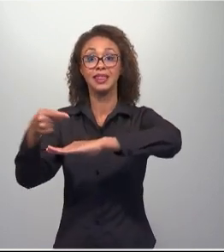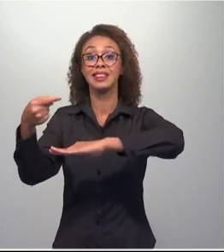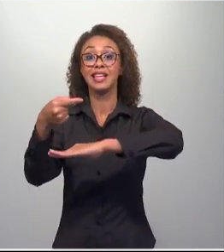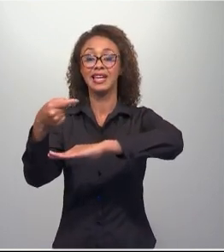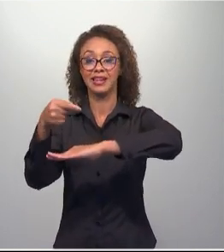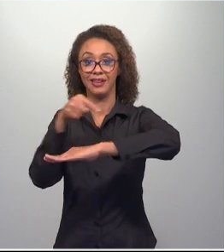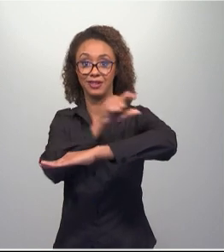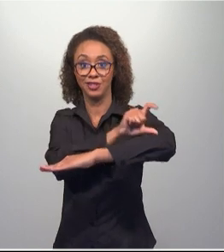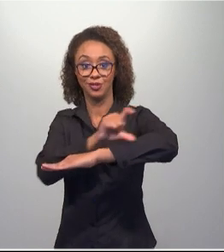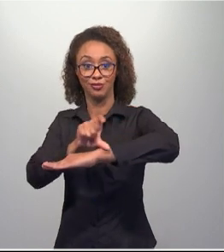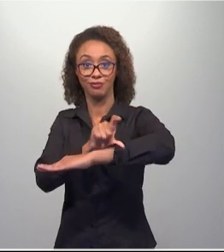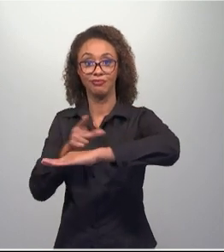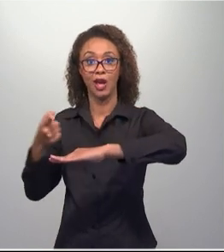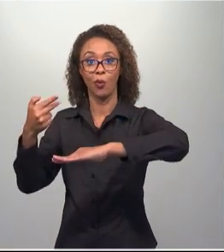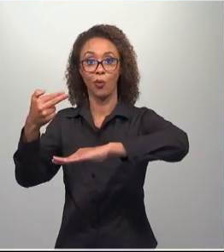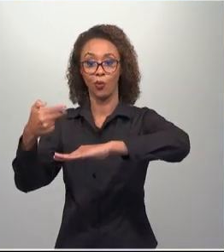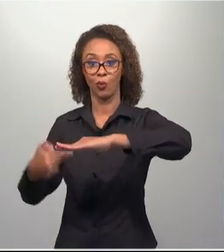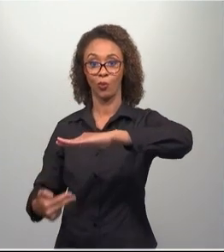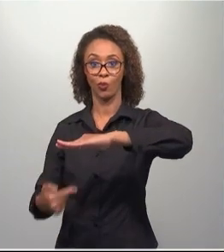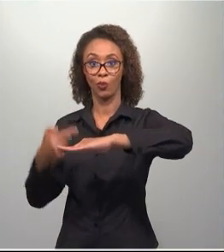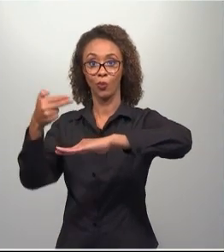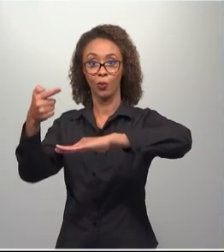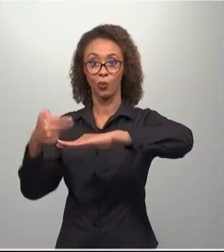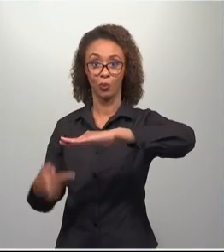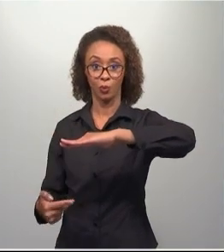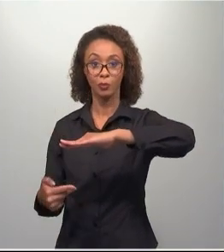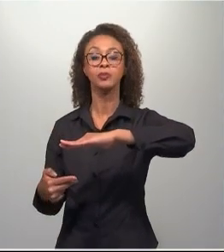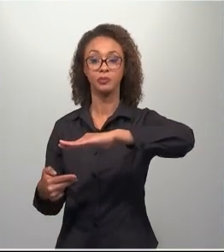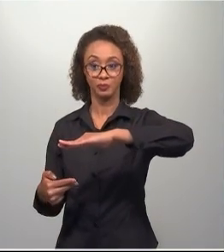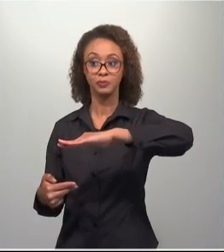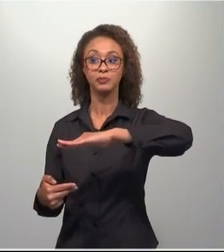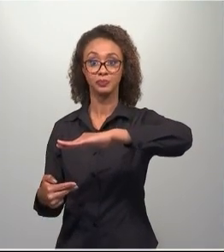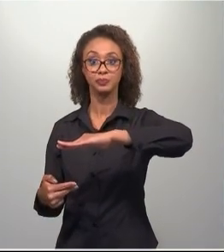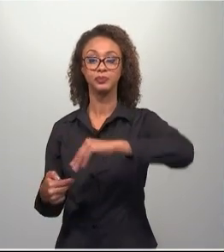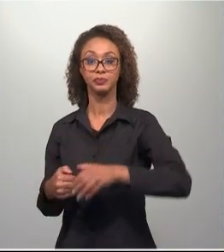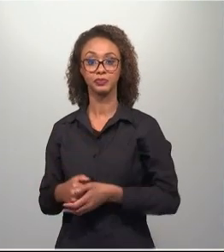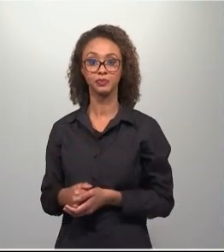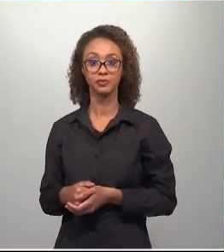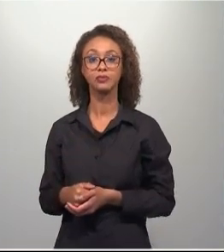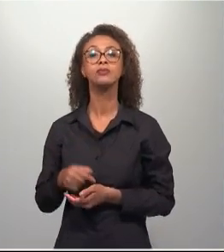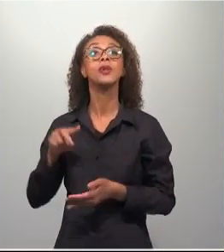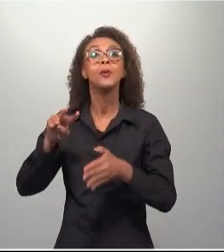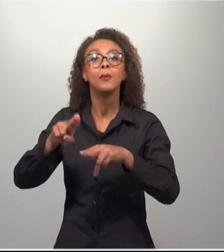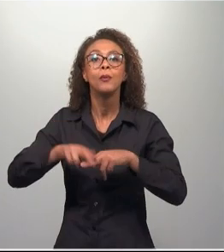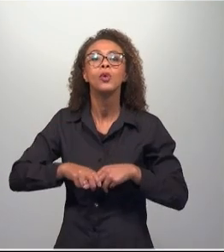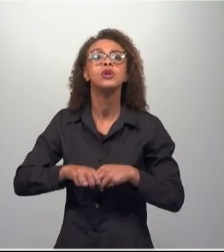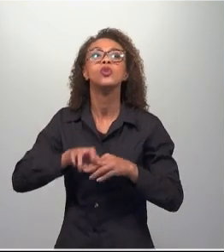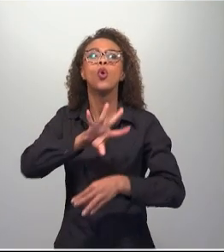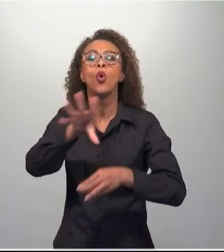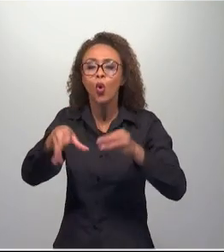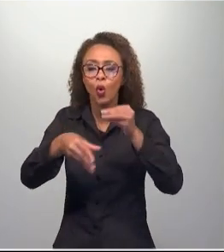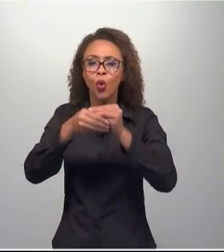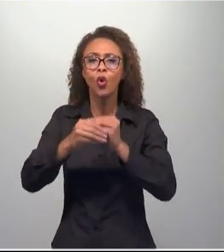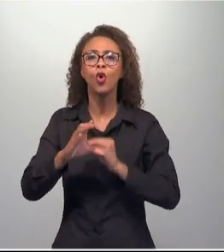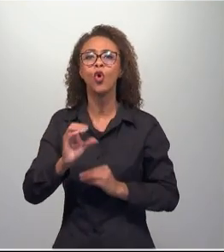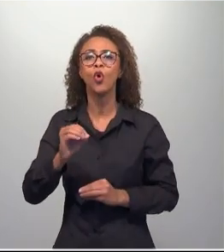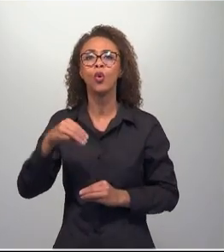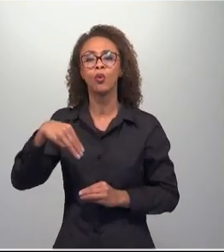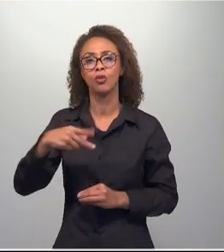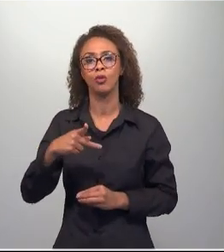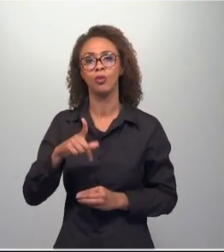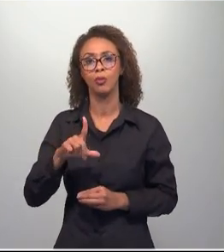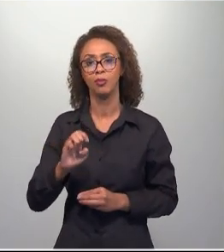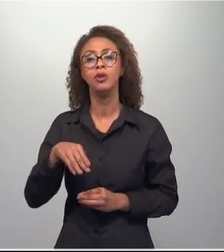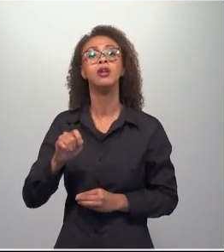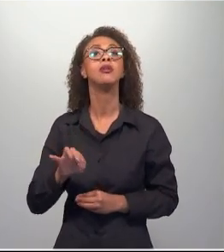ok então eu tenho aí a representação de complemento 2 complemento 2 é por conta desta soma